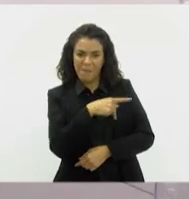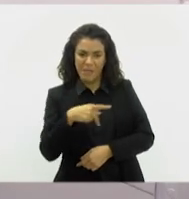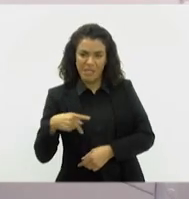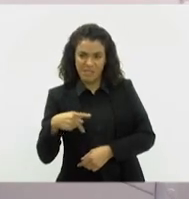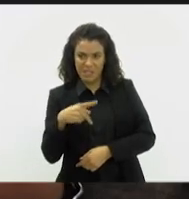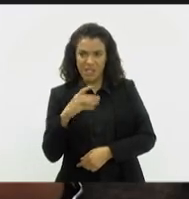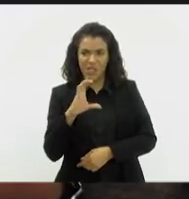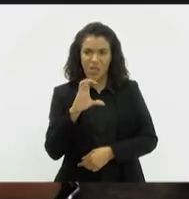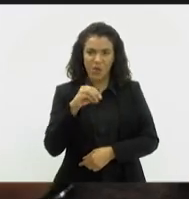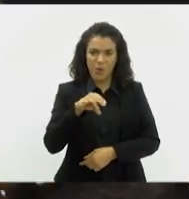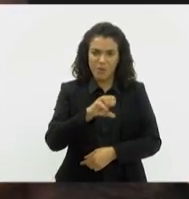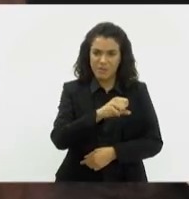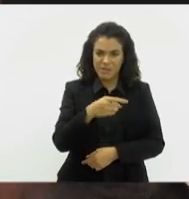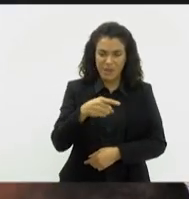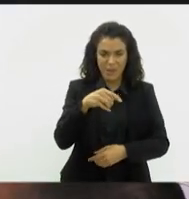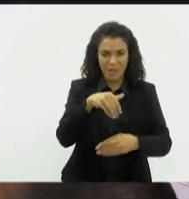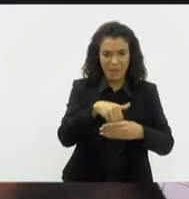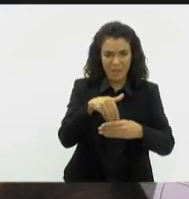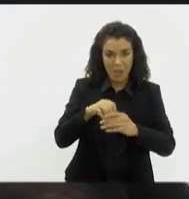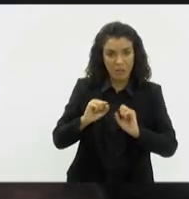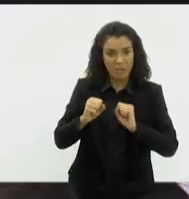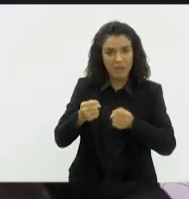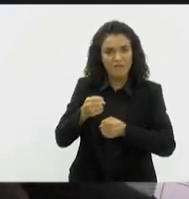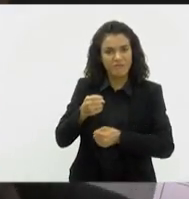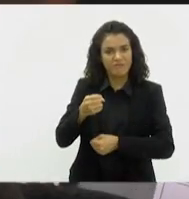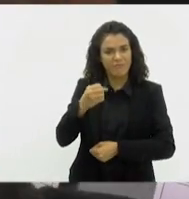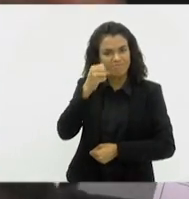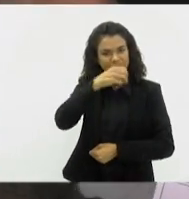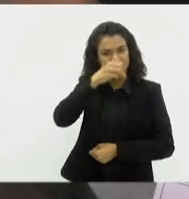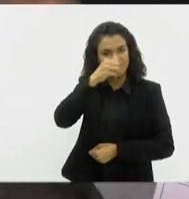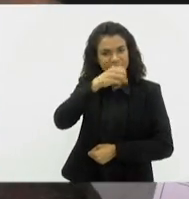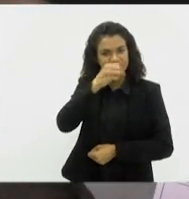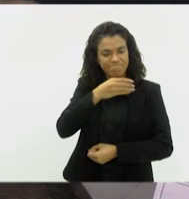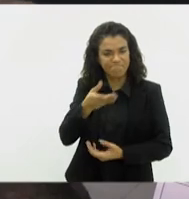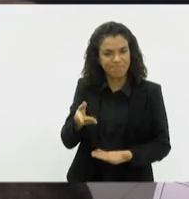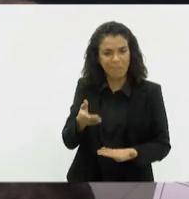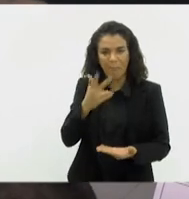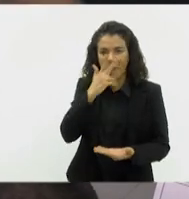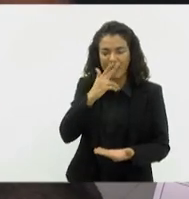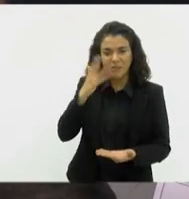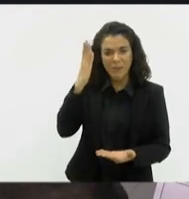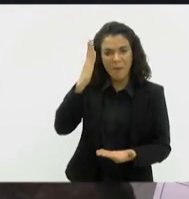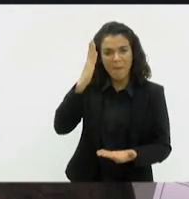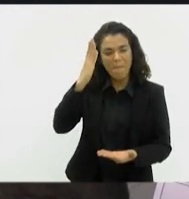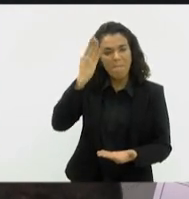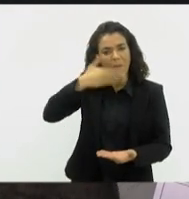comissão eleitoral fazer uma defesa tão árdua de candidato. Isso mostra.